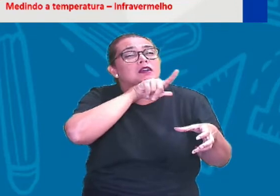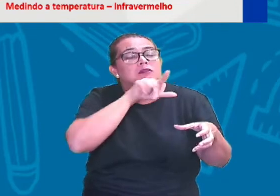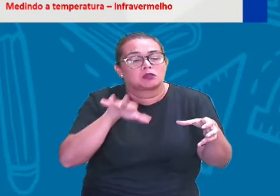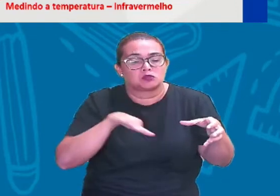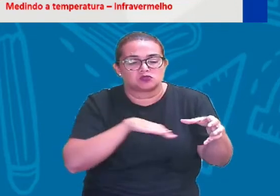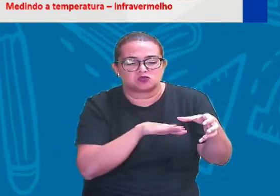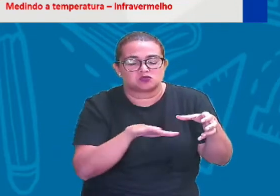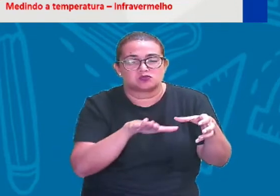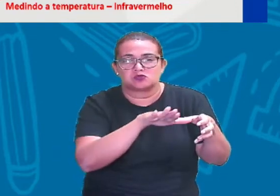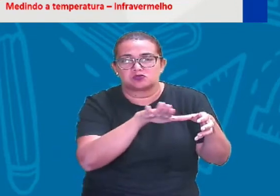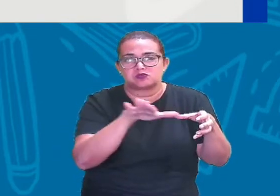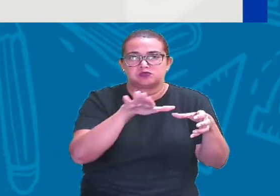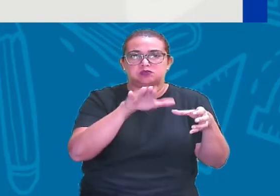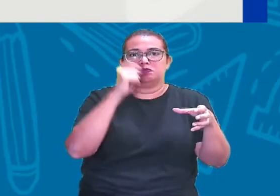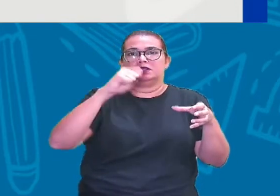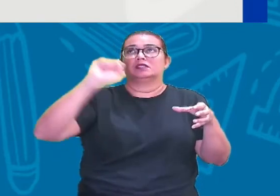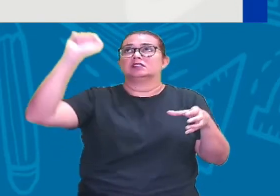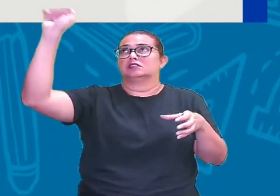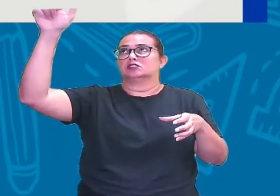temperatura.